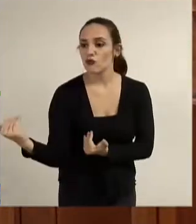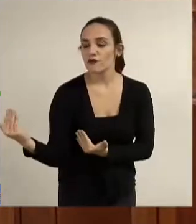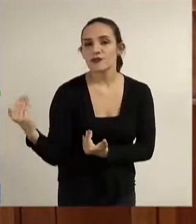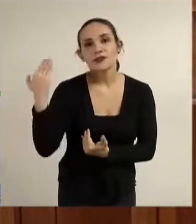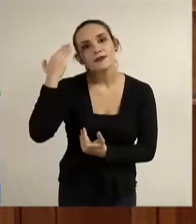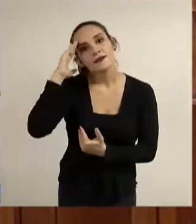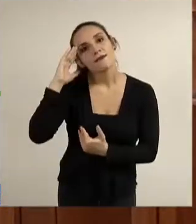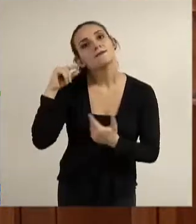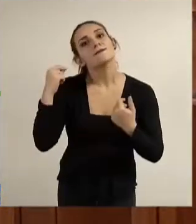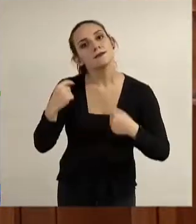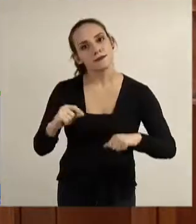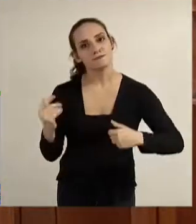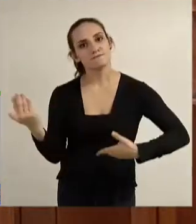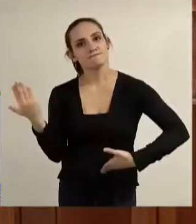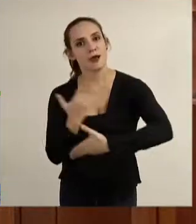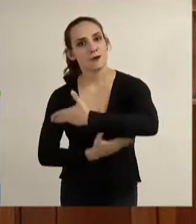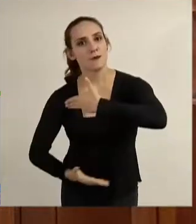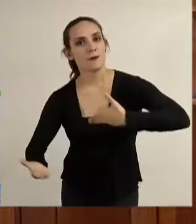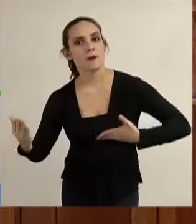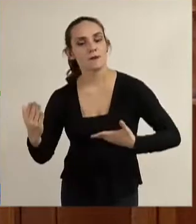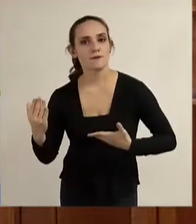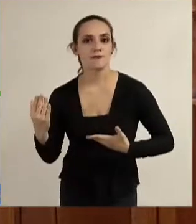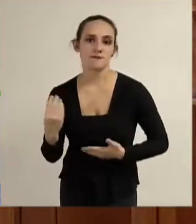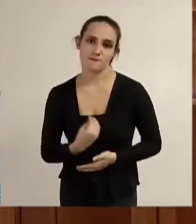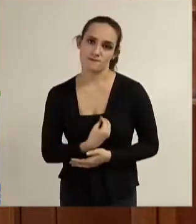que ele tem que conviver de forma